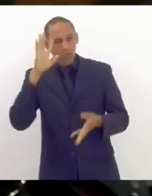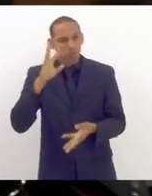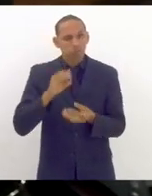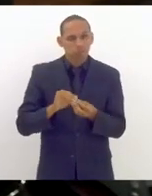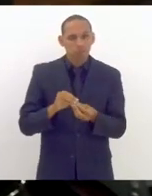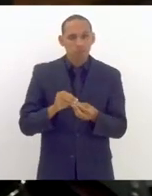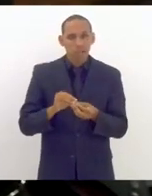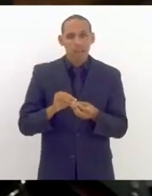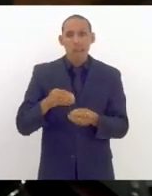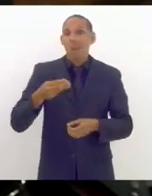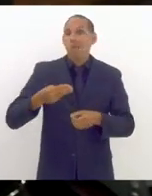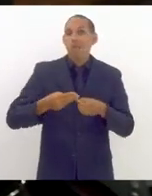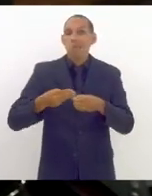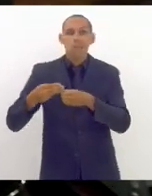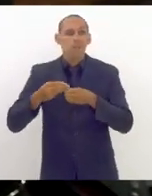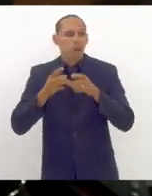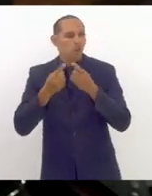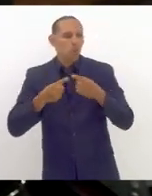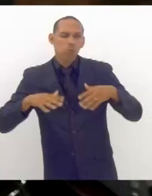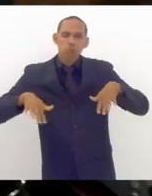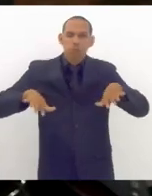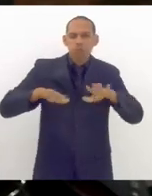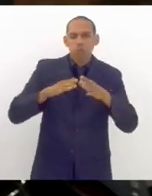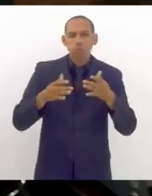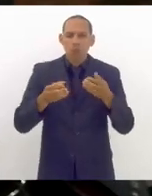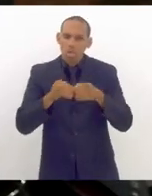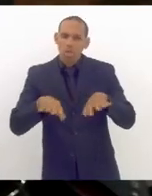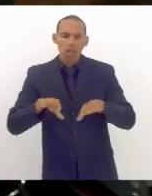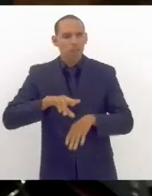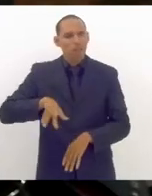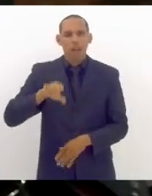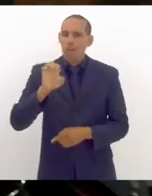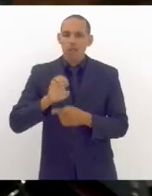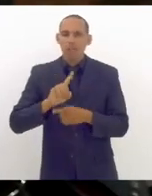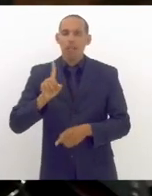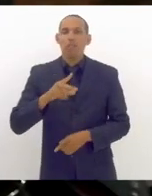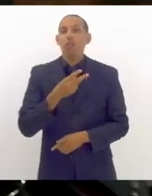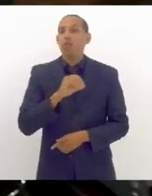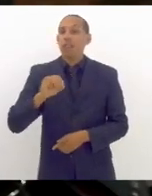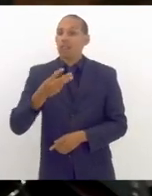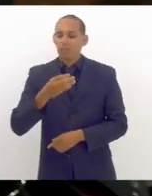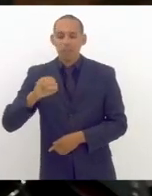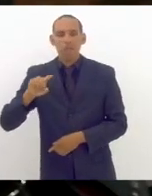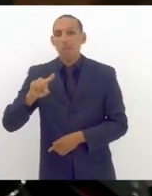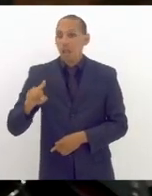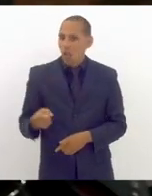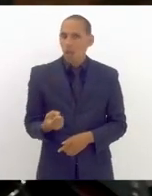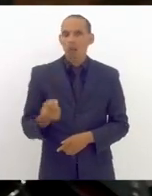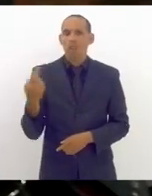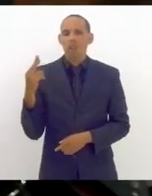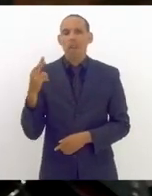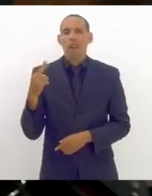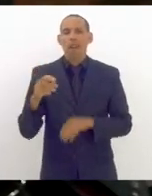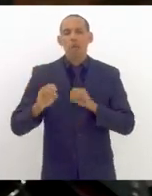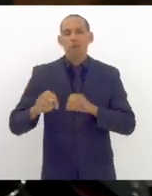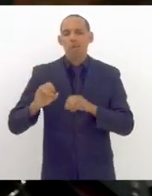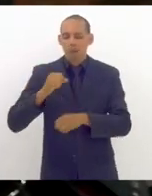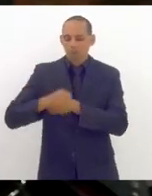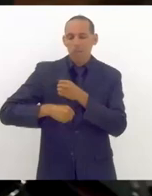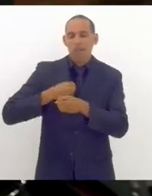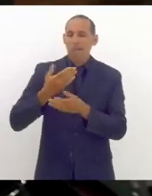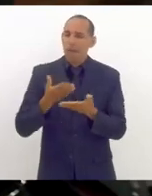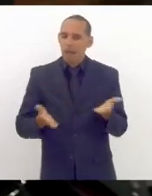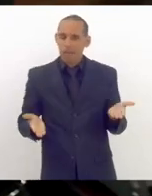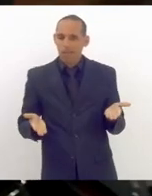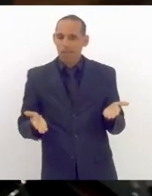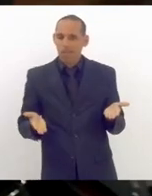para os municípios da webstados então para nós prefeitos de 200 300 milhões para educação no próximo ano e